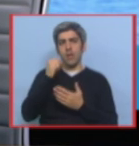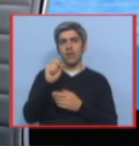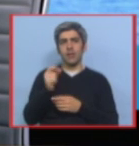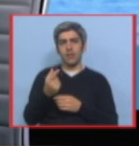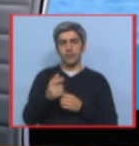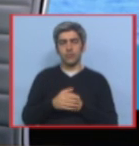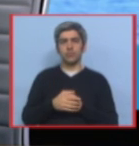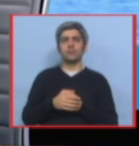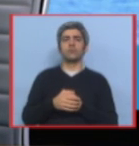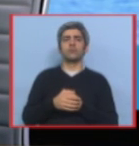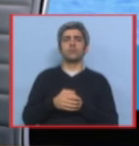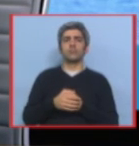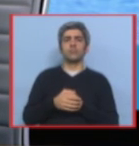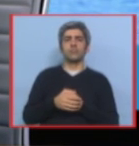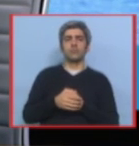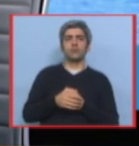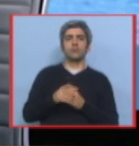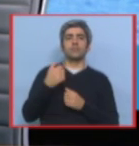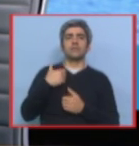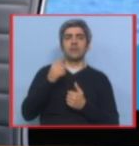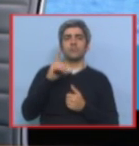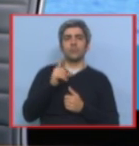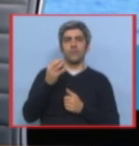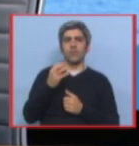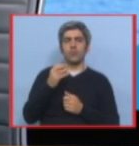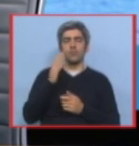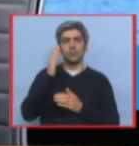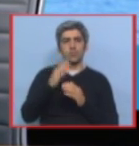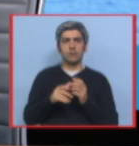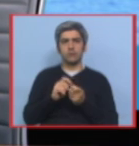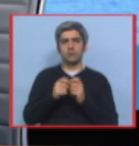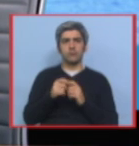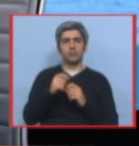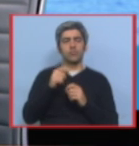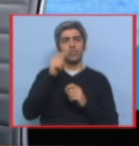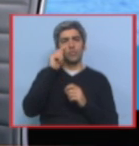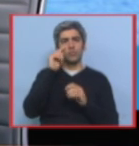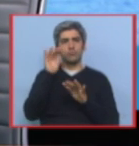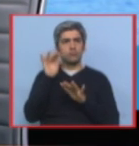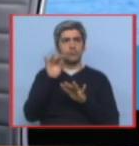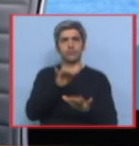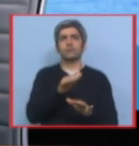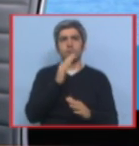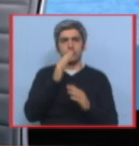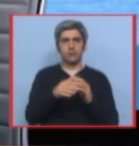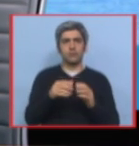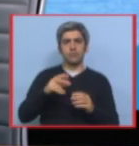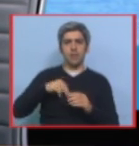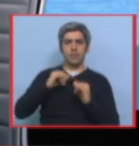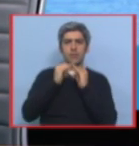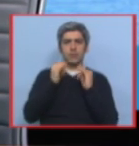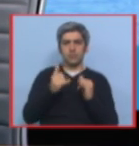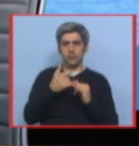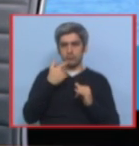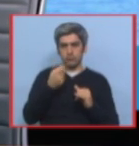rápido. E a cidade de Lisboa tornou-se, de facto, nos últimos anos um destino turístico por excelência. Aliás, ganhou prémios